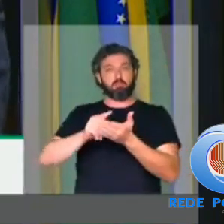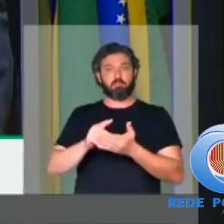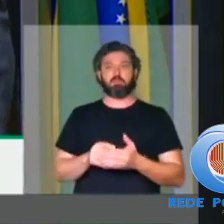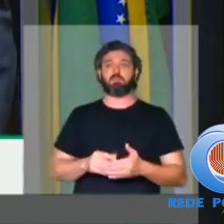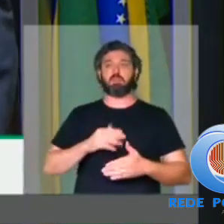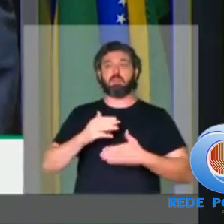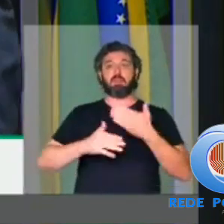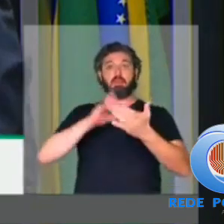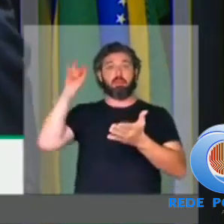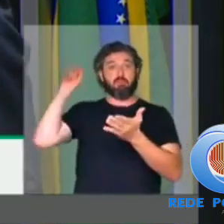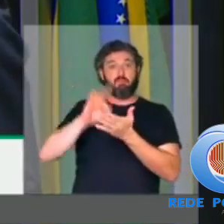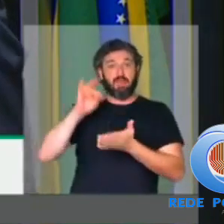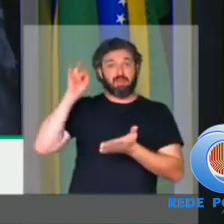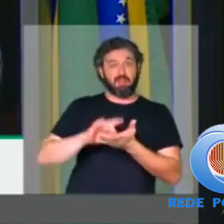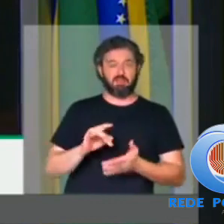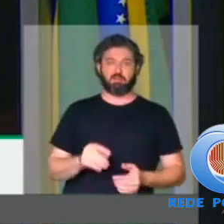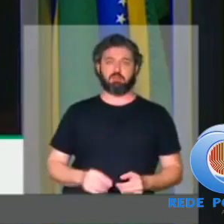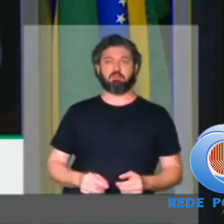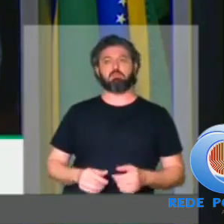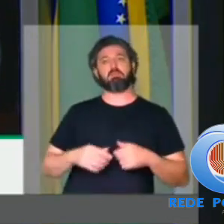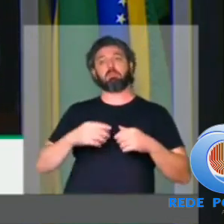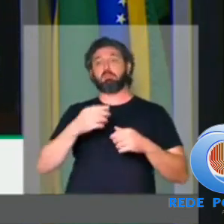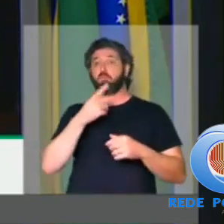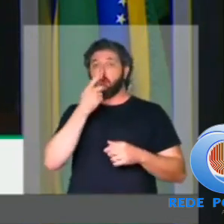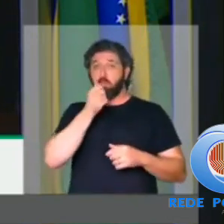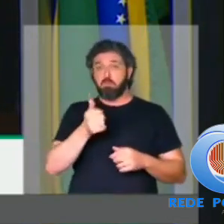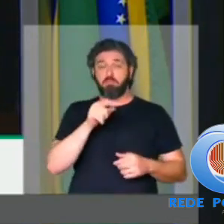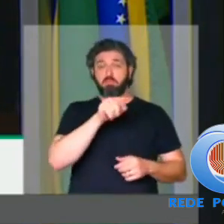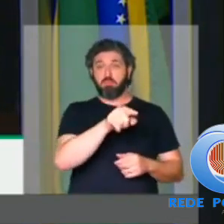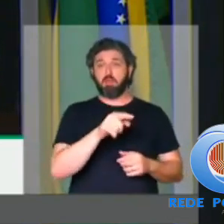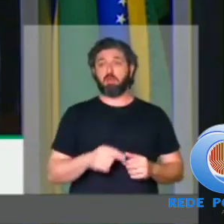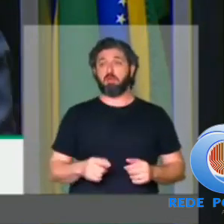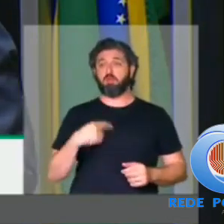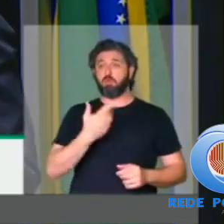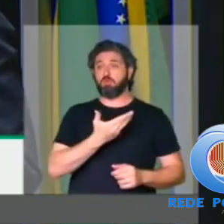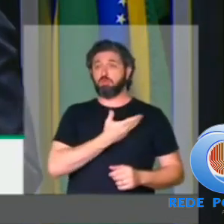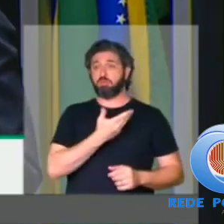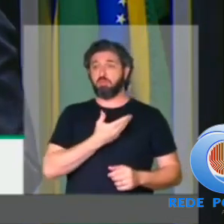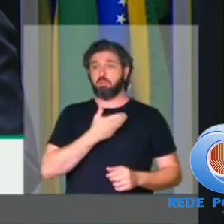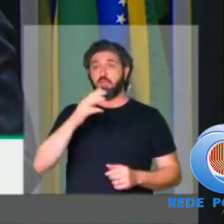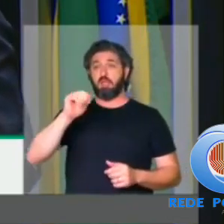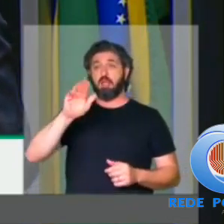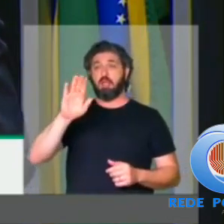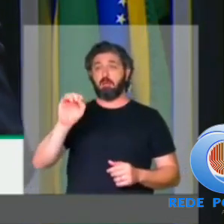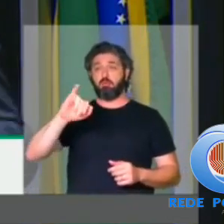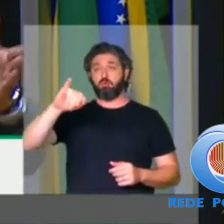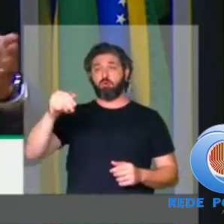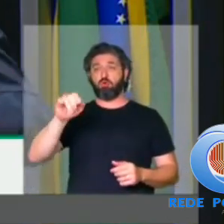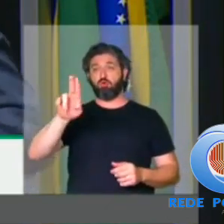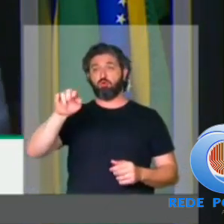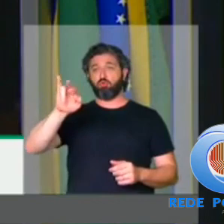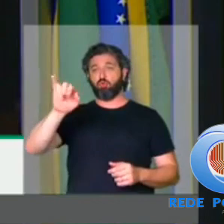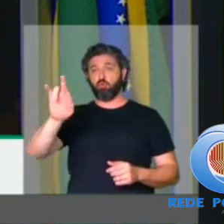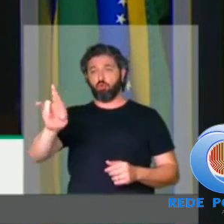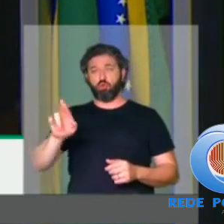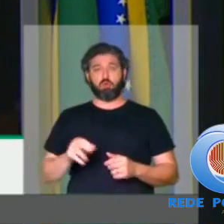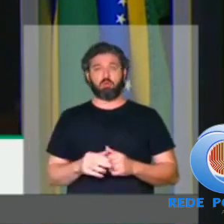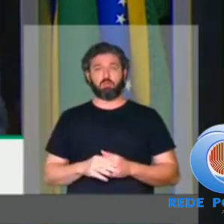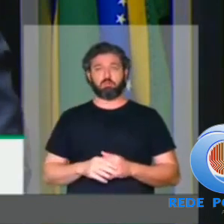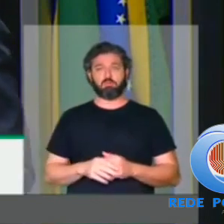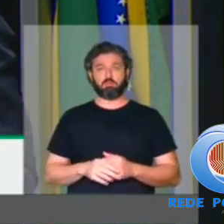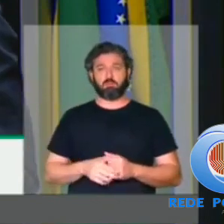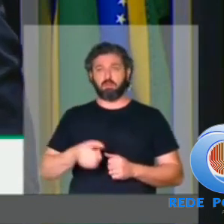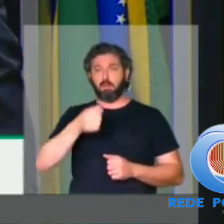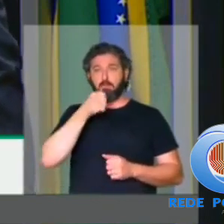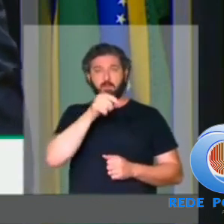de desenvolvimento. Muito bem disse nosso colega Cabo Júnior, há pouco,